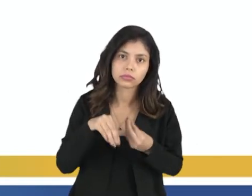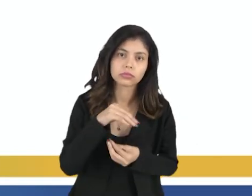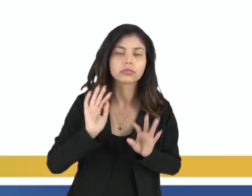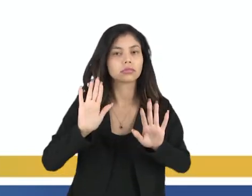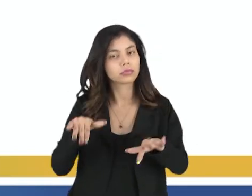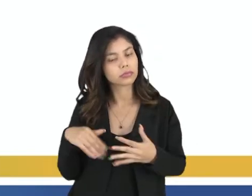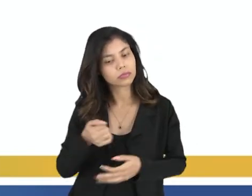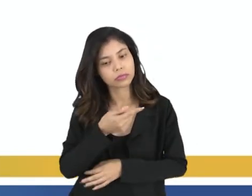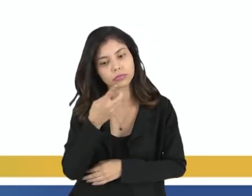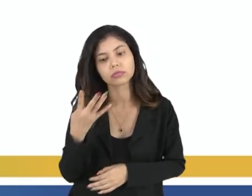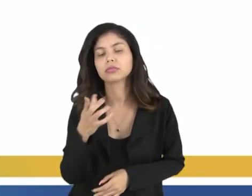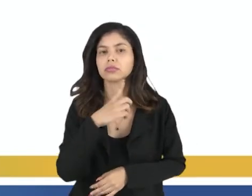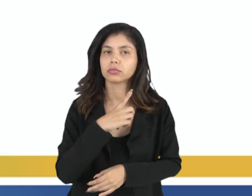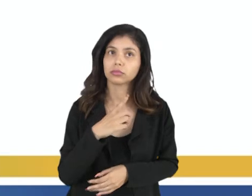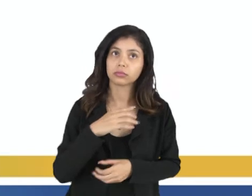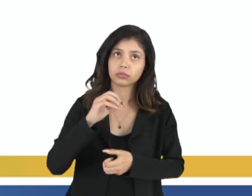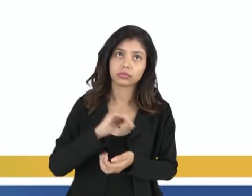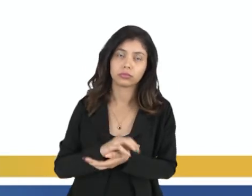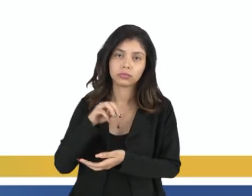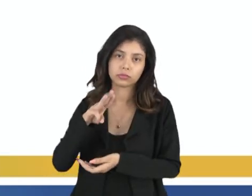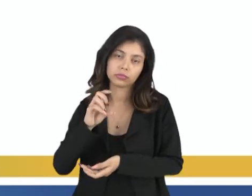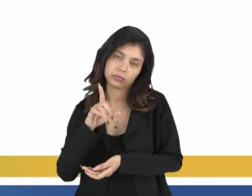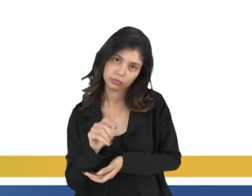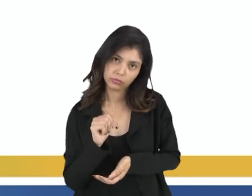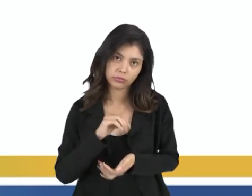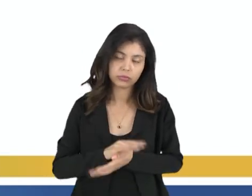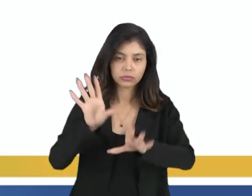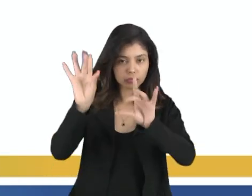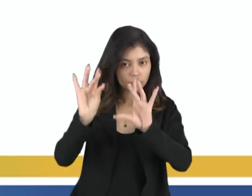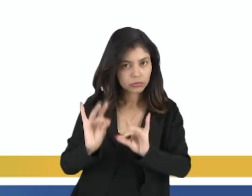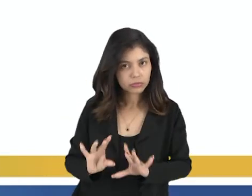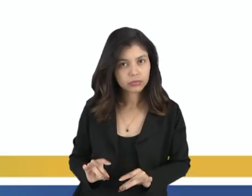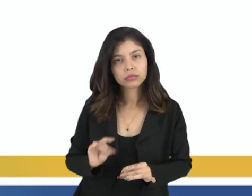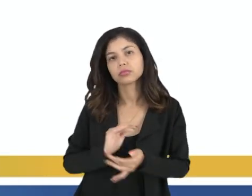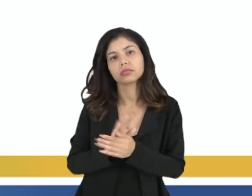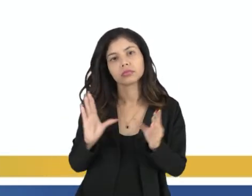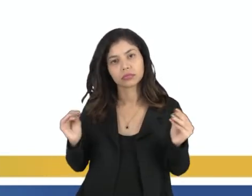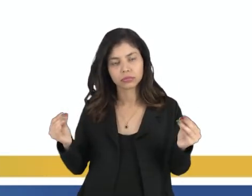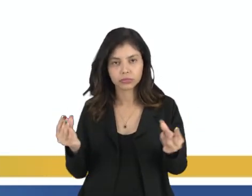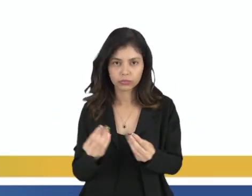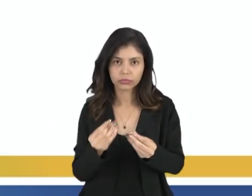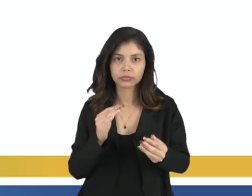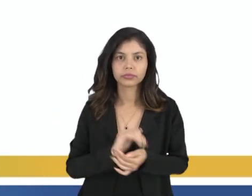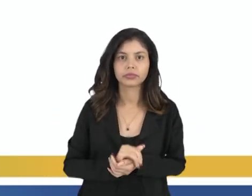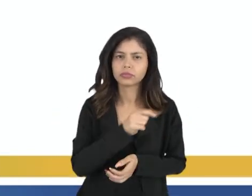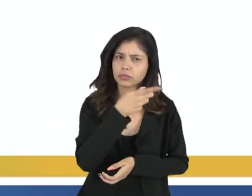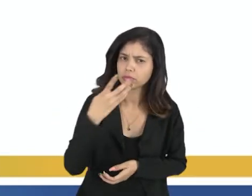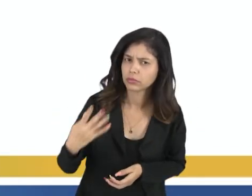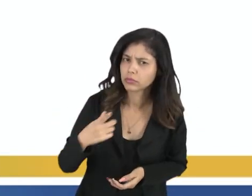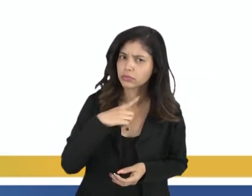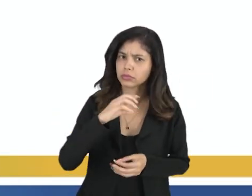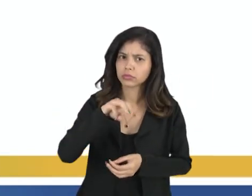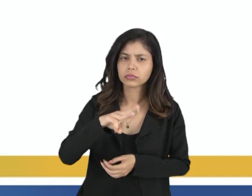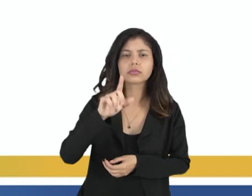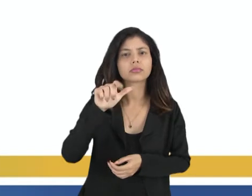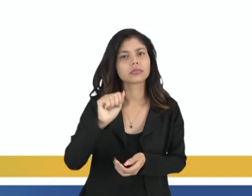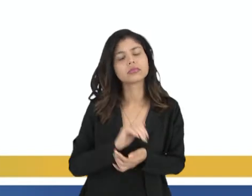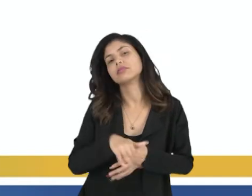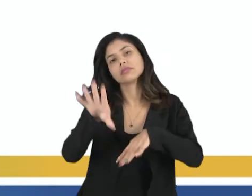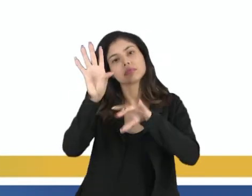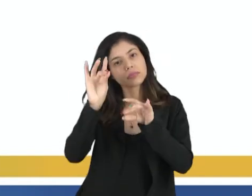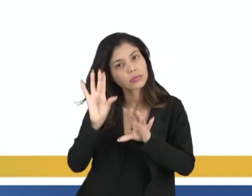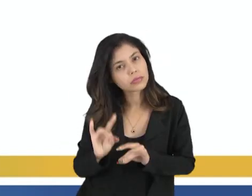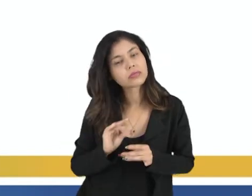qual é a quantidade em mol de cada substância que vai reagir, a quantidade em mol de